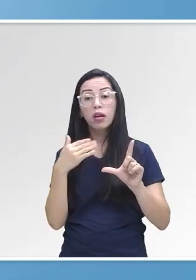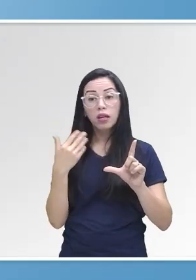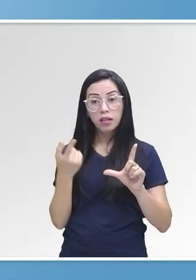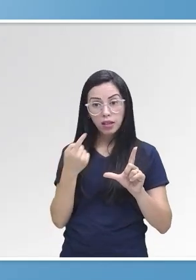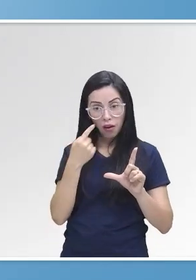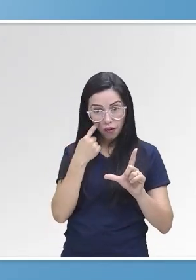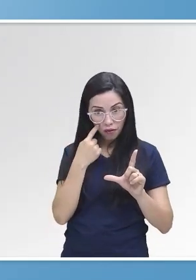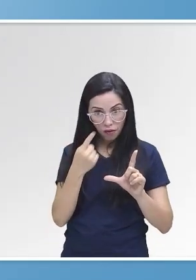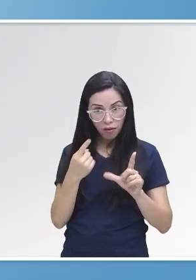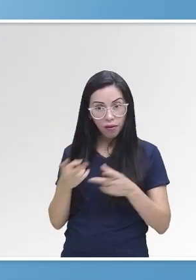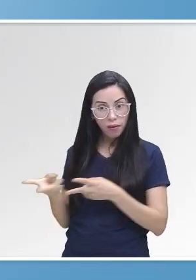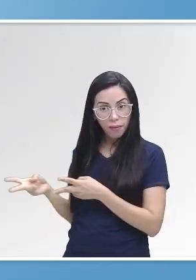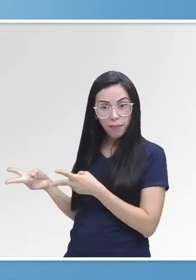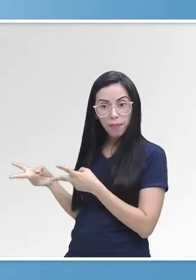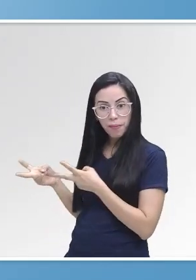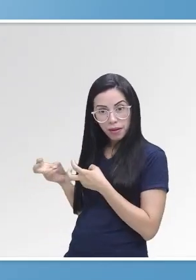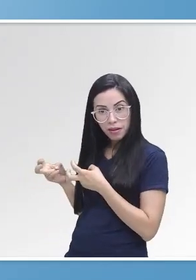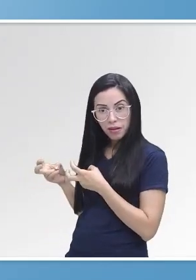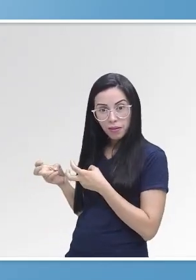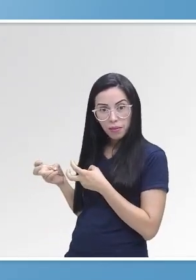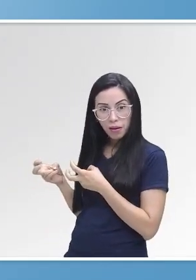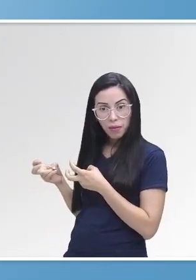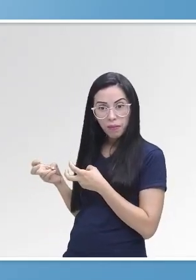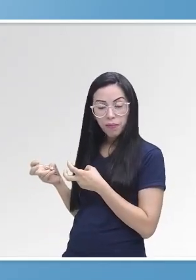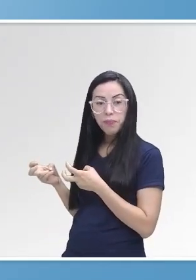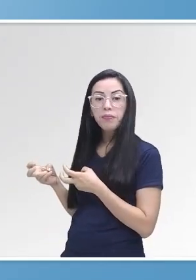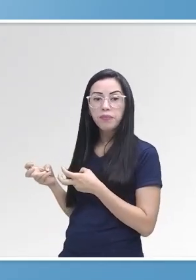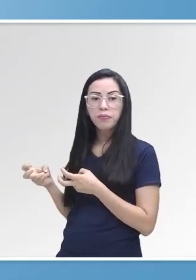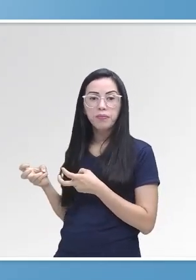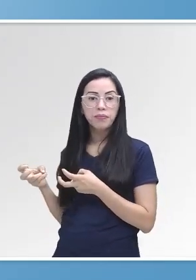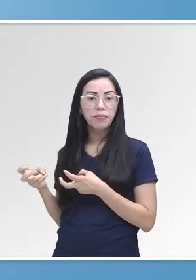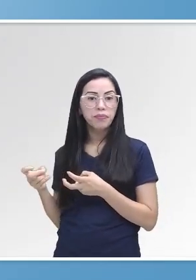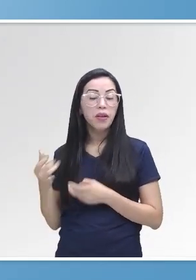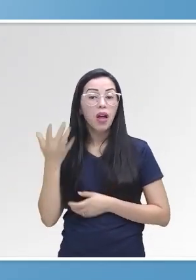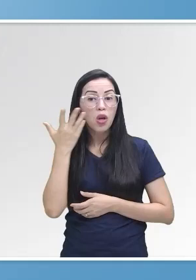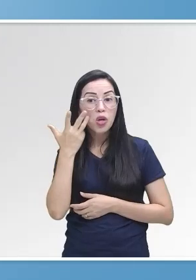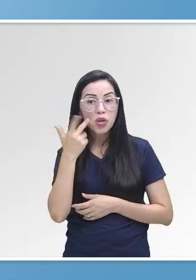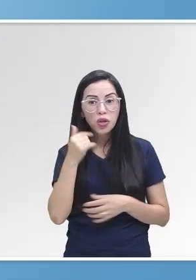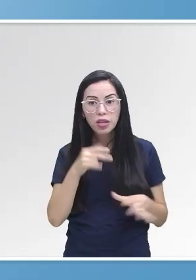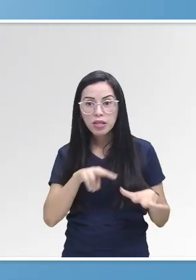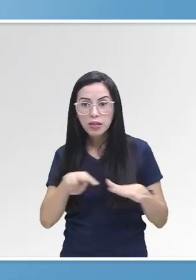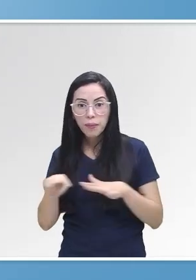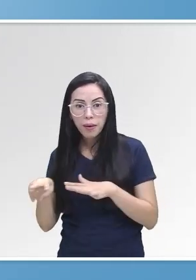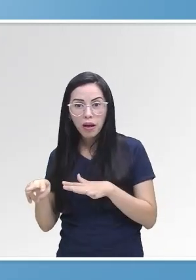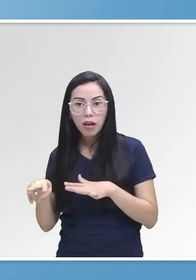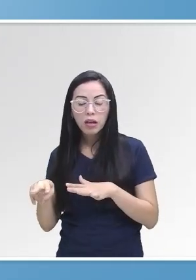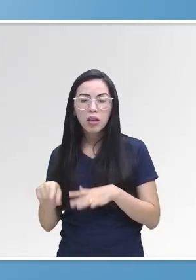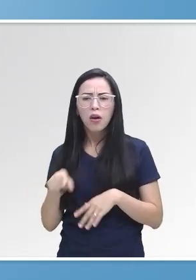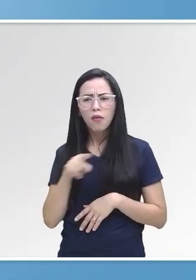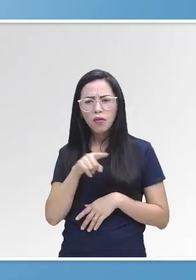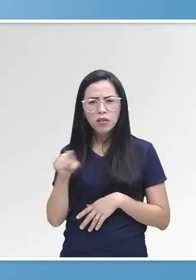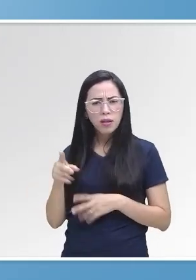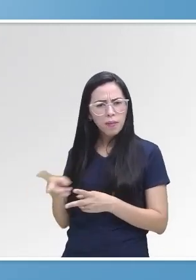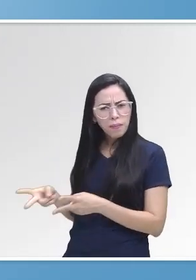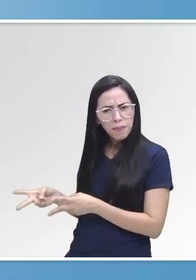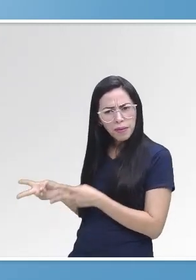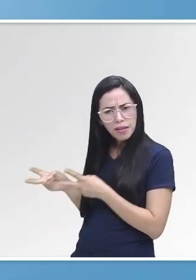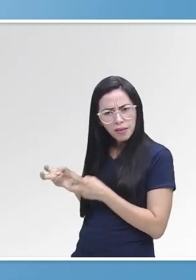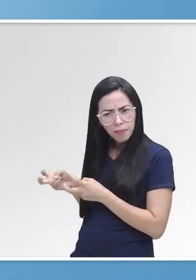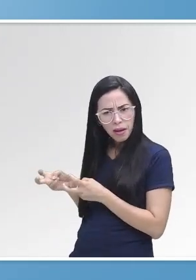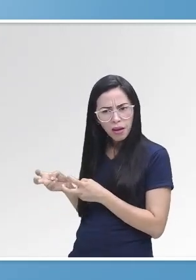de cada um sorvete é vendido durante a semana vocês viram que o Onde está o número 30